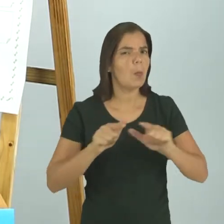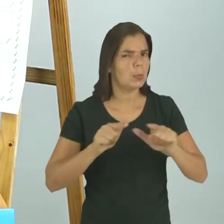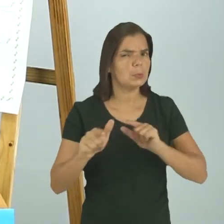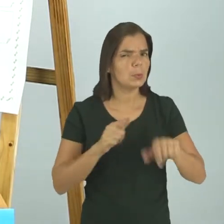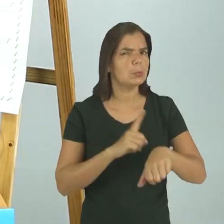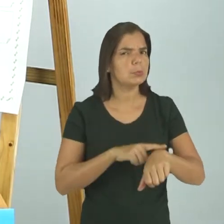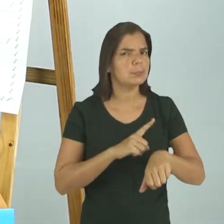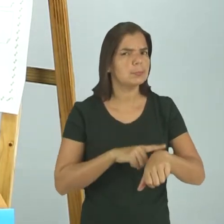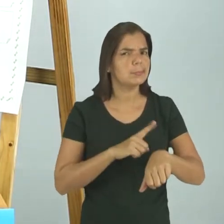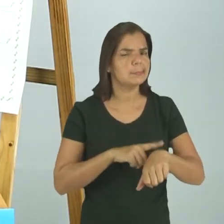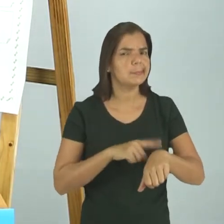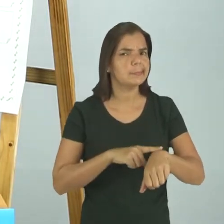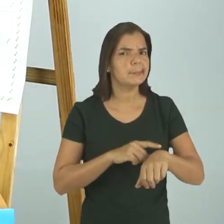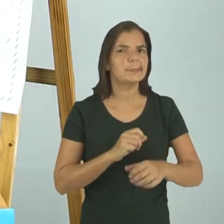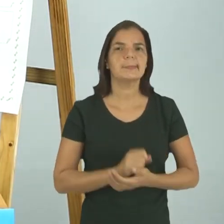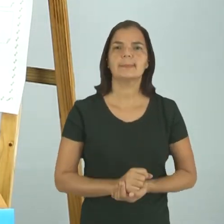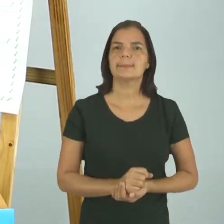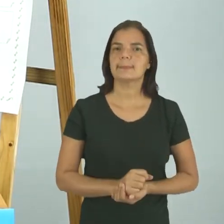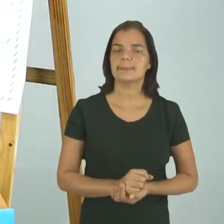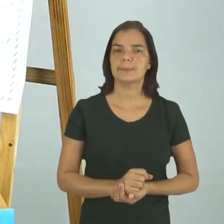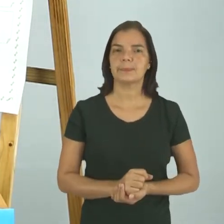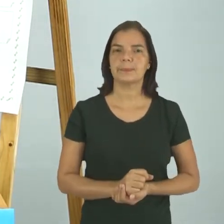trabalho para fazer essas atividades?